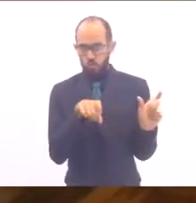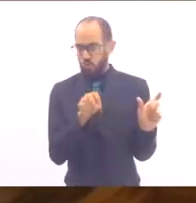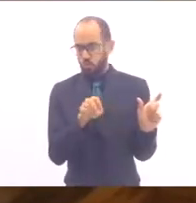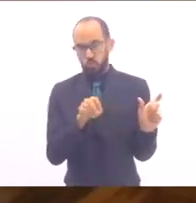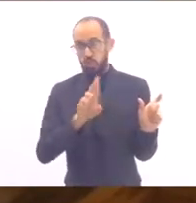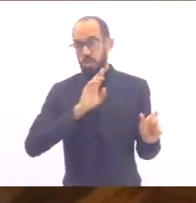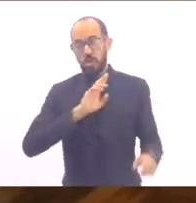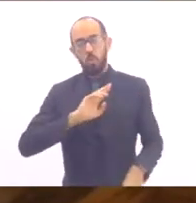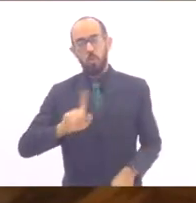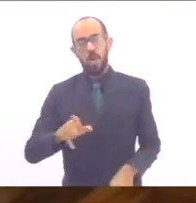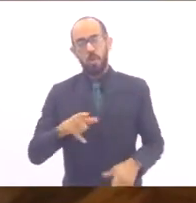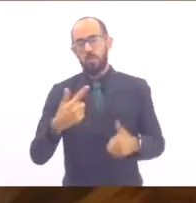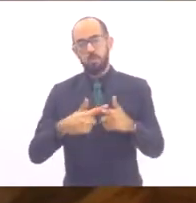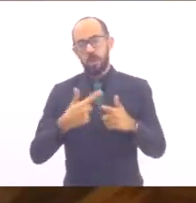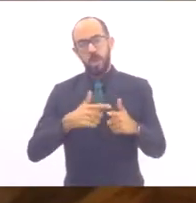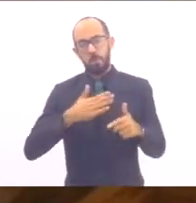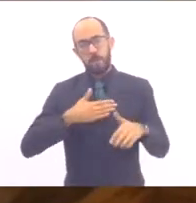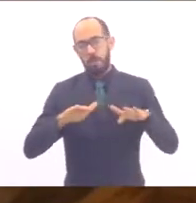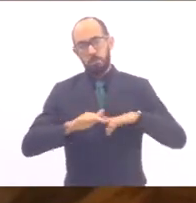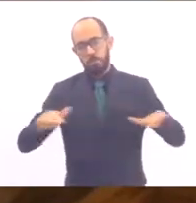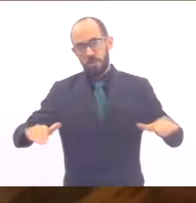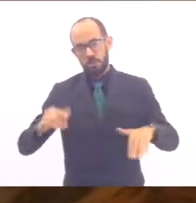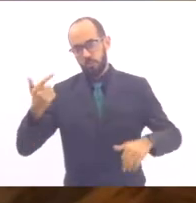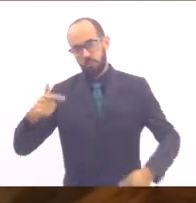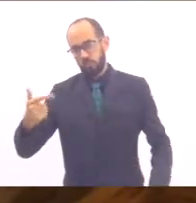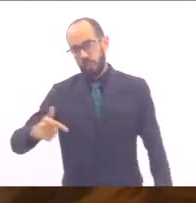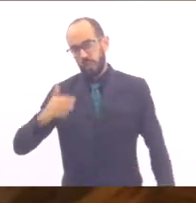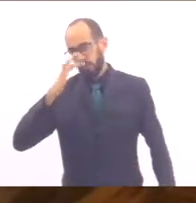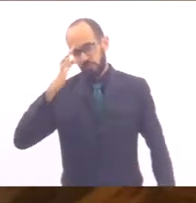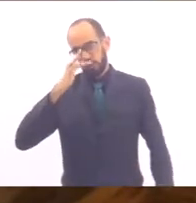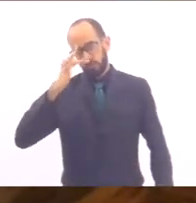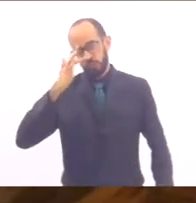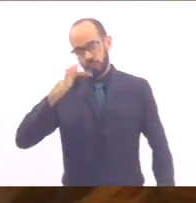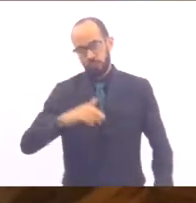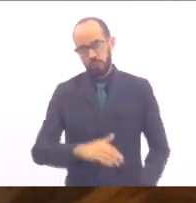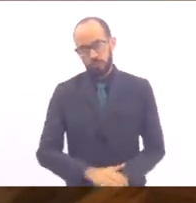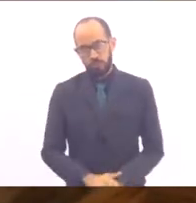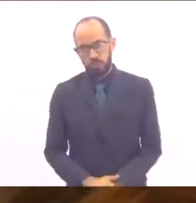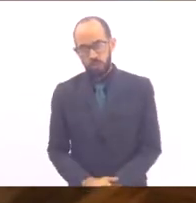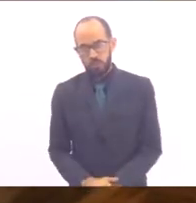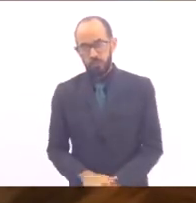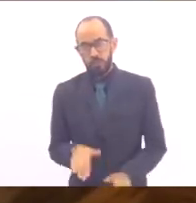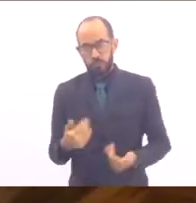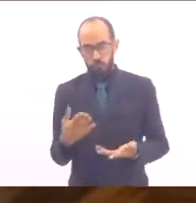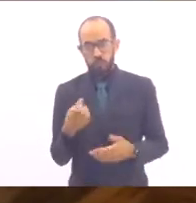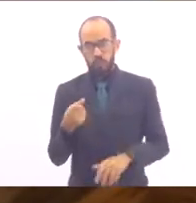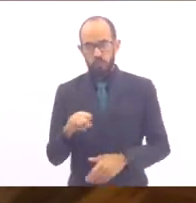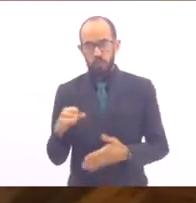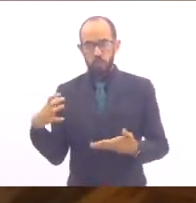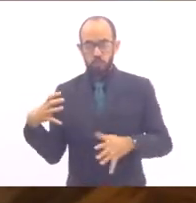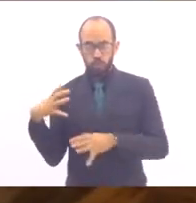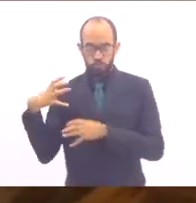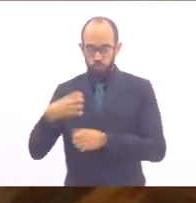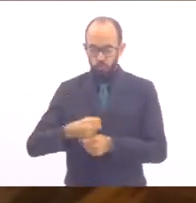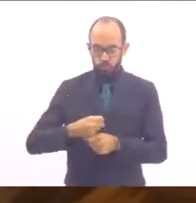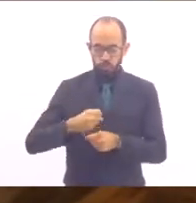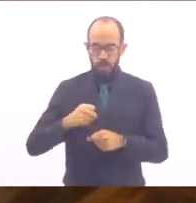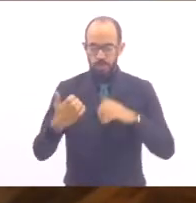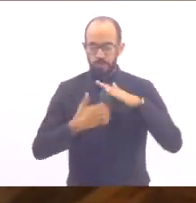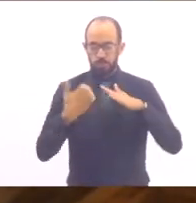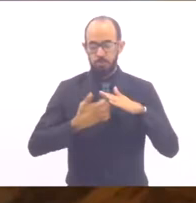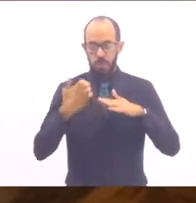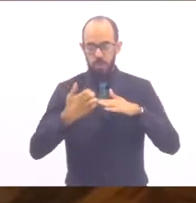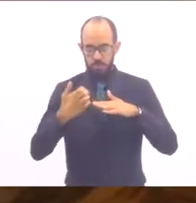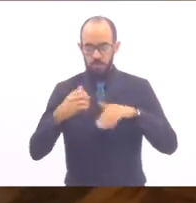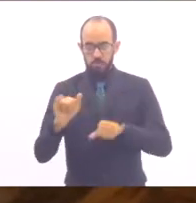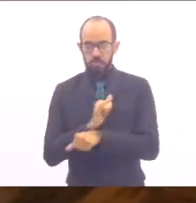nossa mesa. Então, se juntamos as cooperativas e buscamos